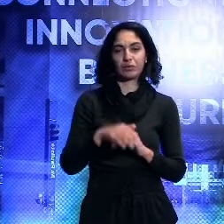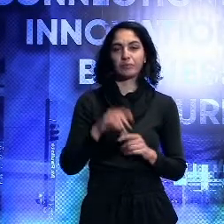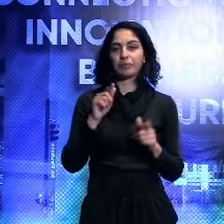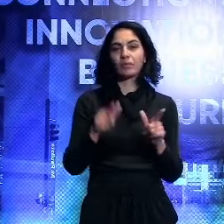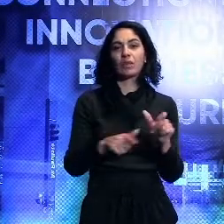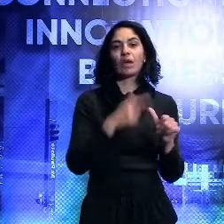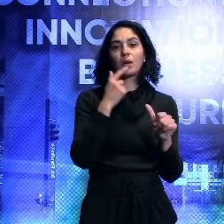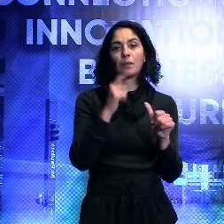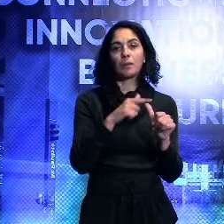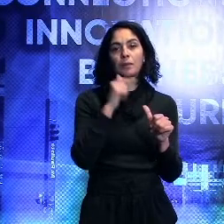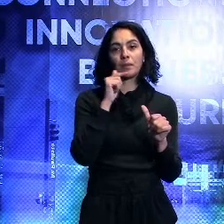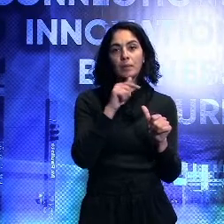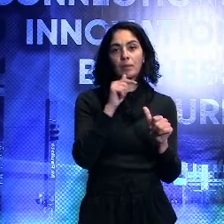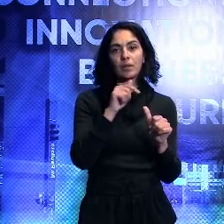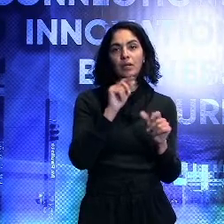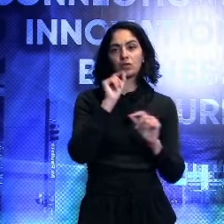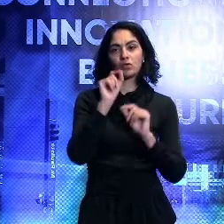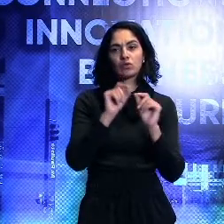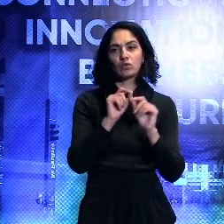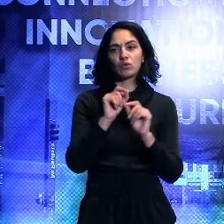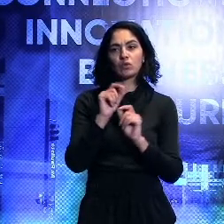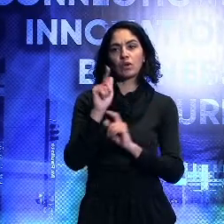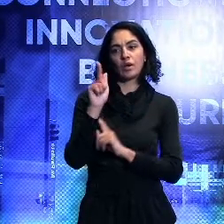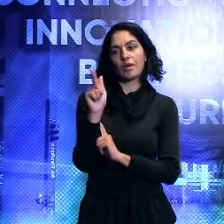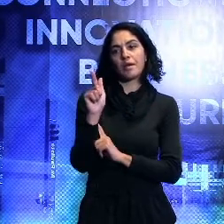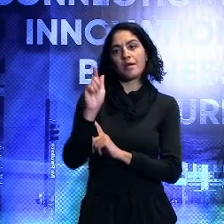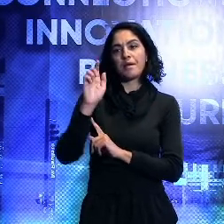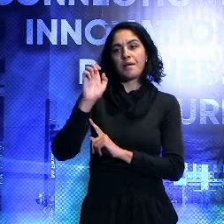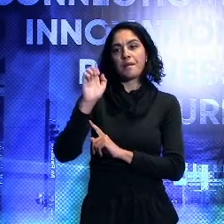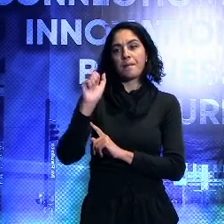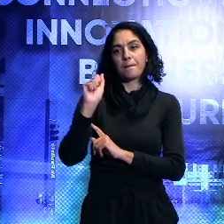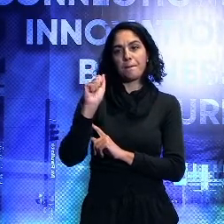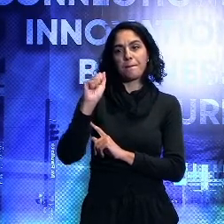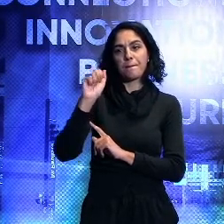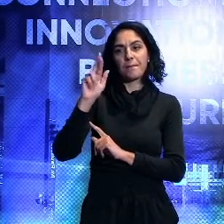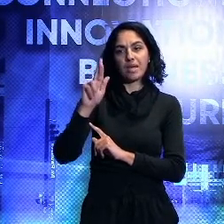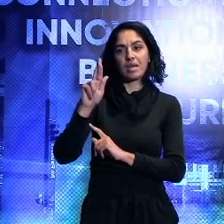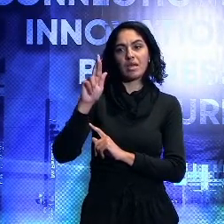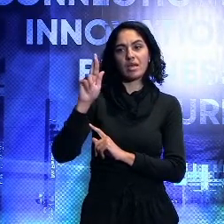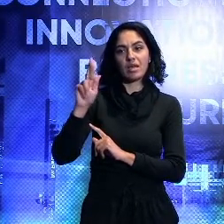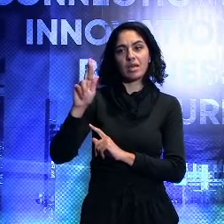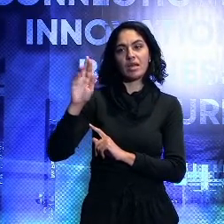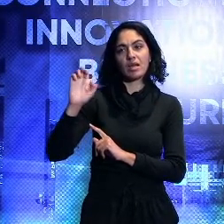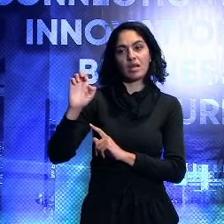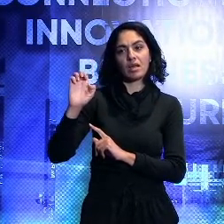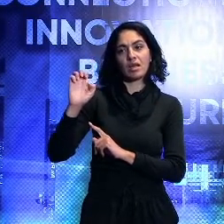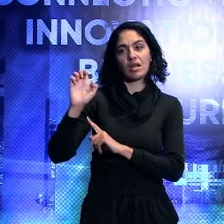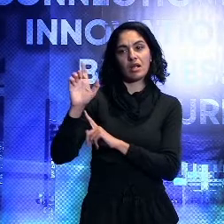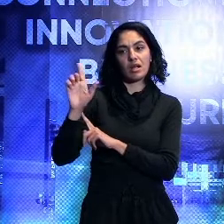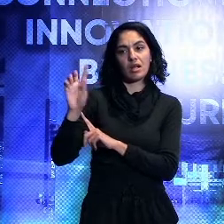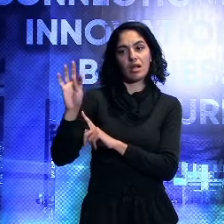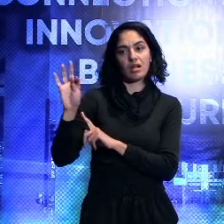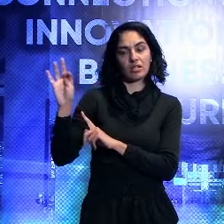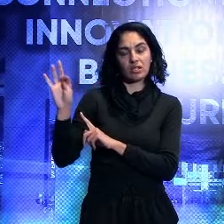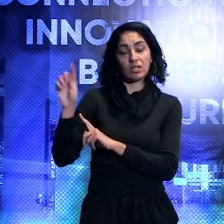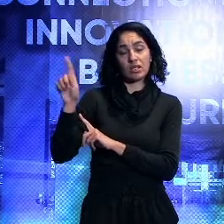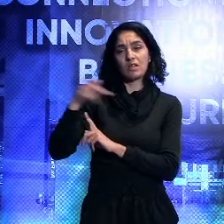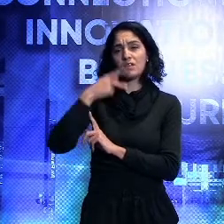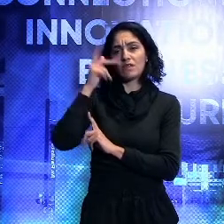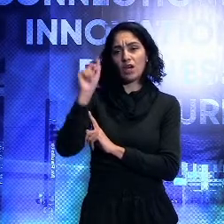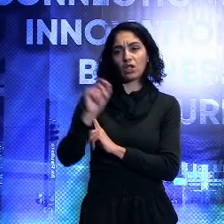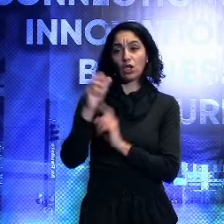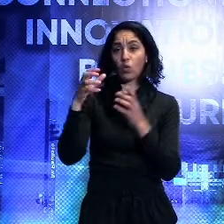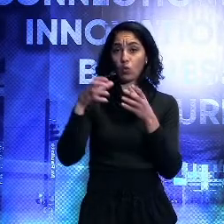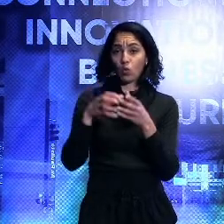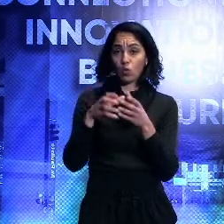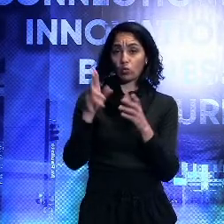lá em 2011, que vem dizer que persona é um personagem fictício que representa um grupo de usuários reais. Certo? Tem coisas